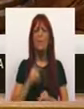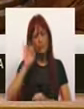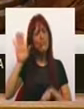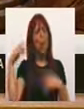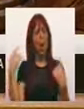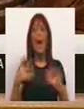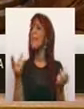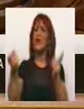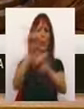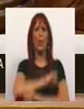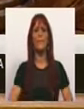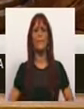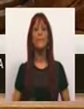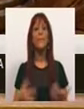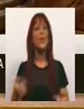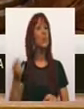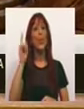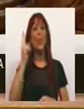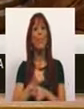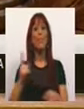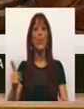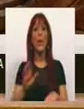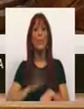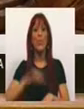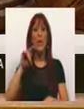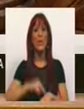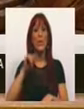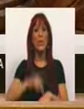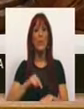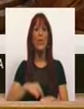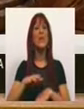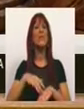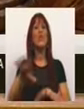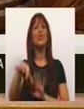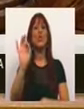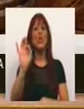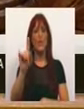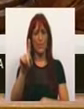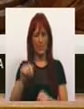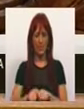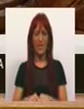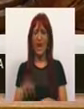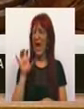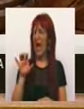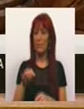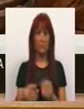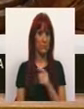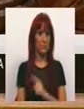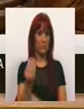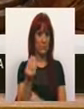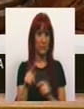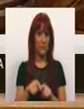ter sido mais não foi e não foi pelo momento em que ela foi escolhida ironia das ironias